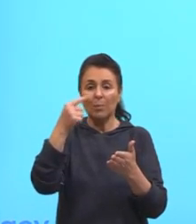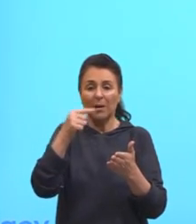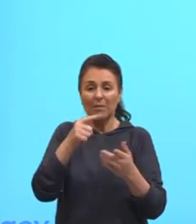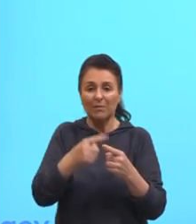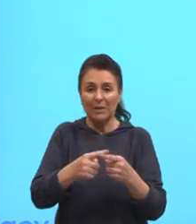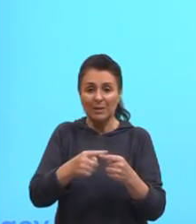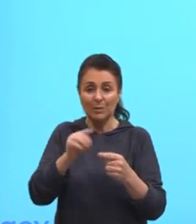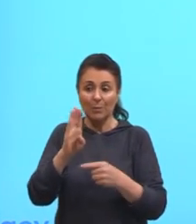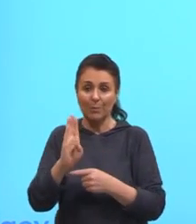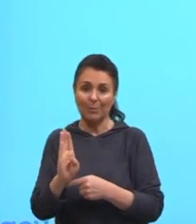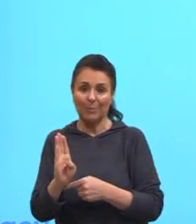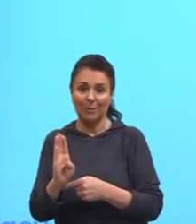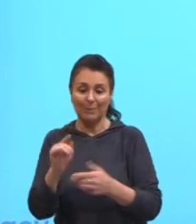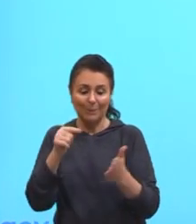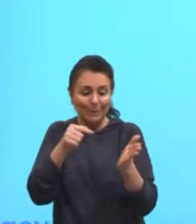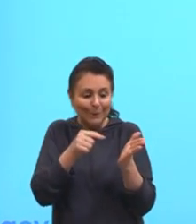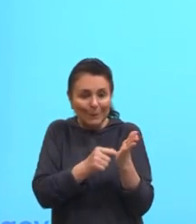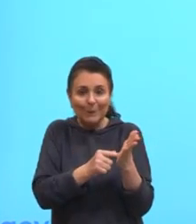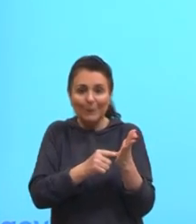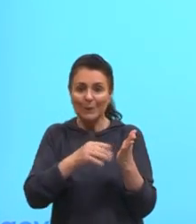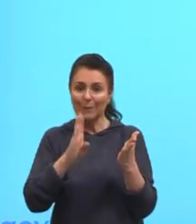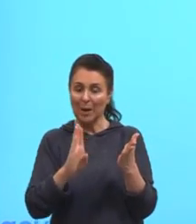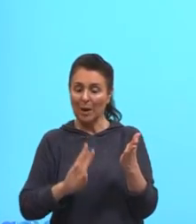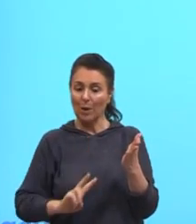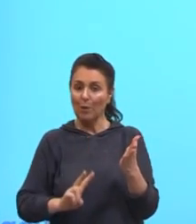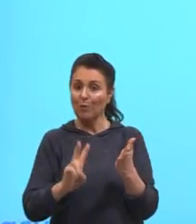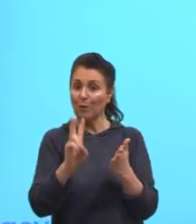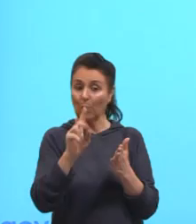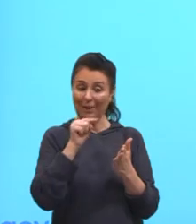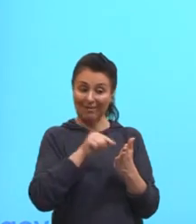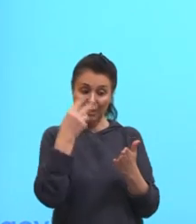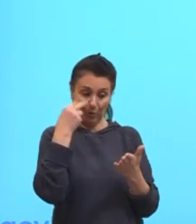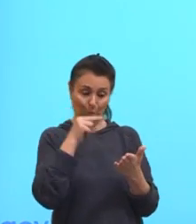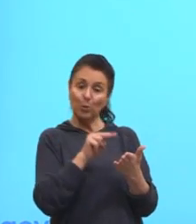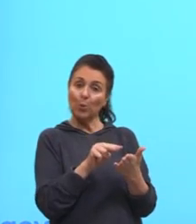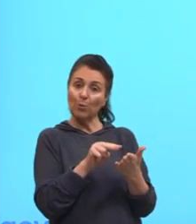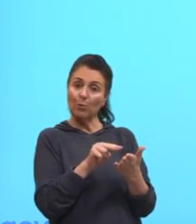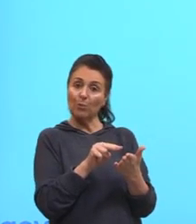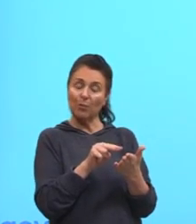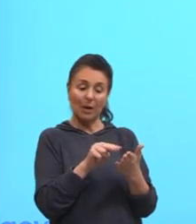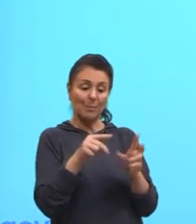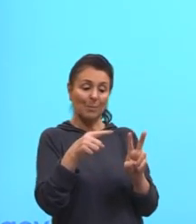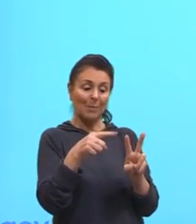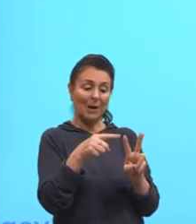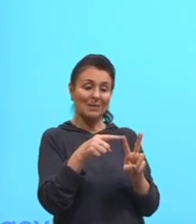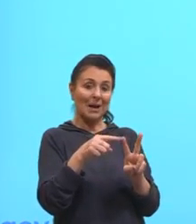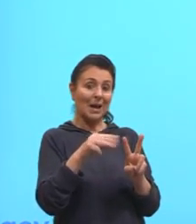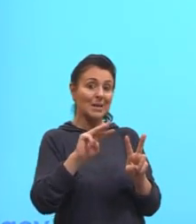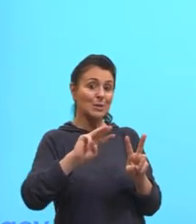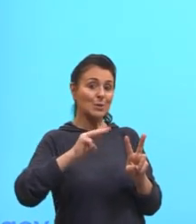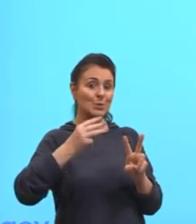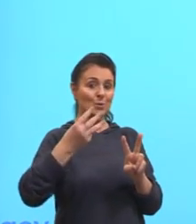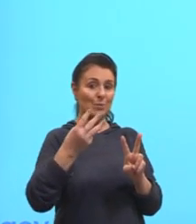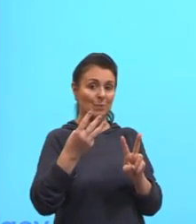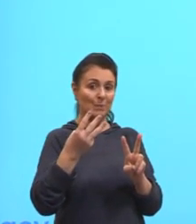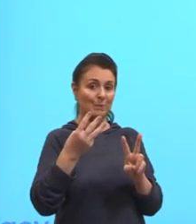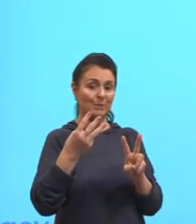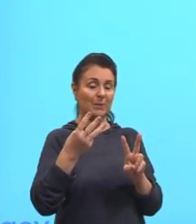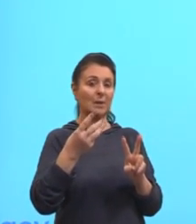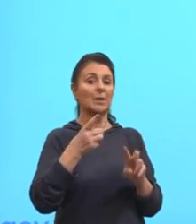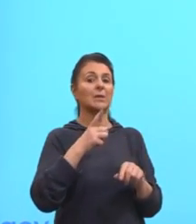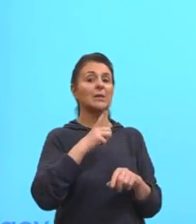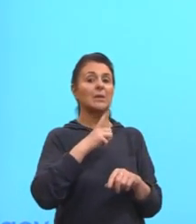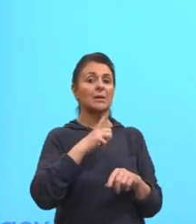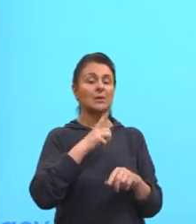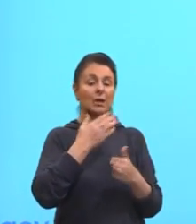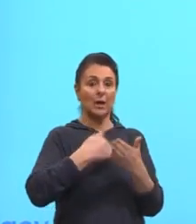vez a tecla B até caber É aquele valor que tava no visor só que agora a raiz cúbica dele ou seja eu